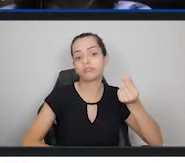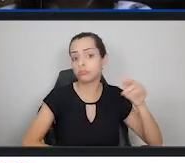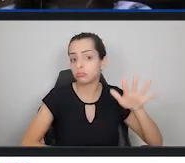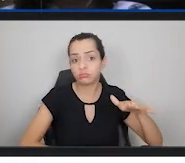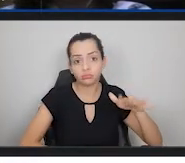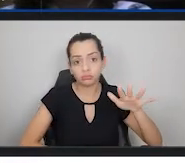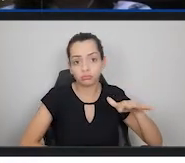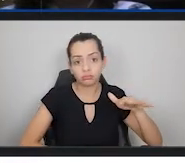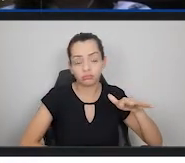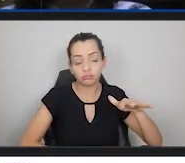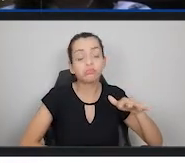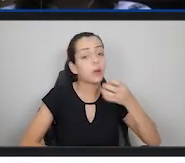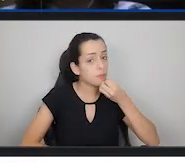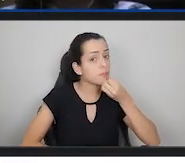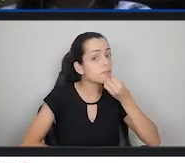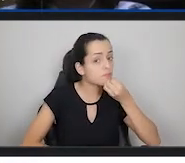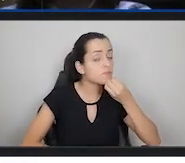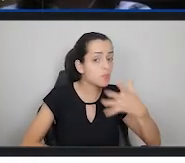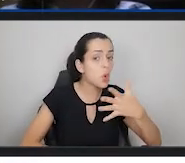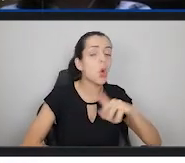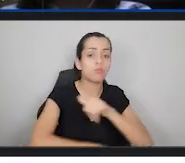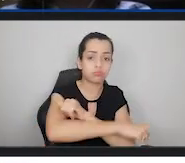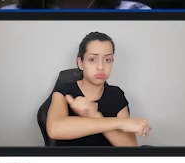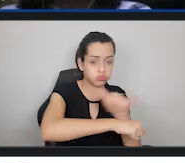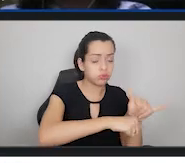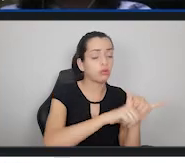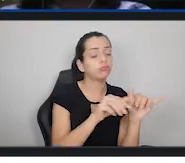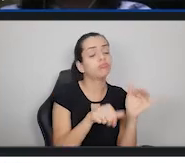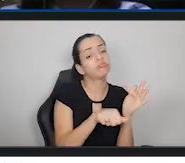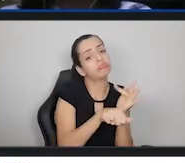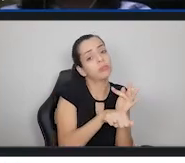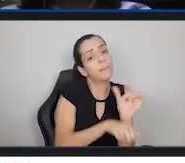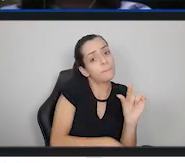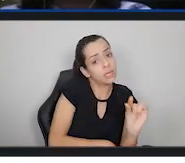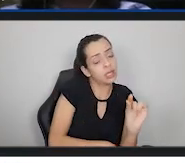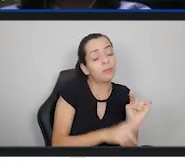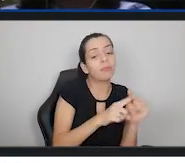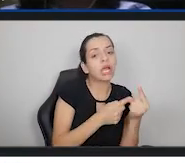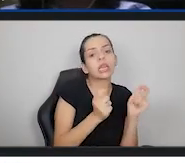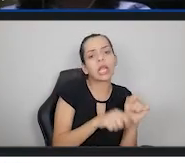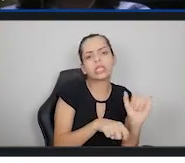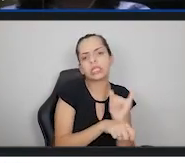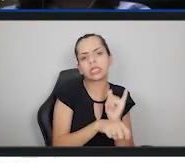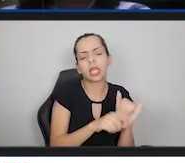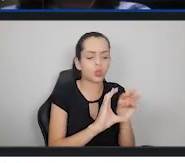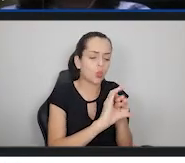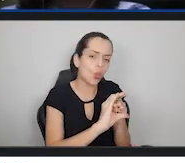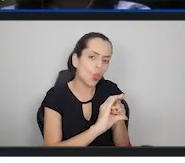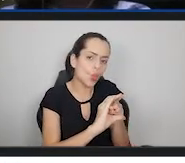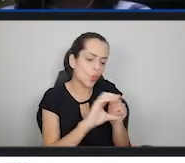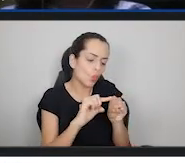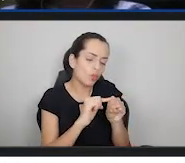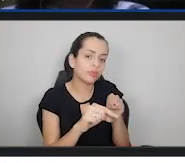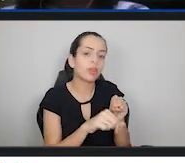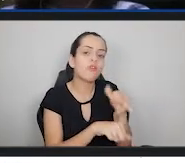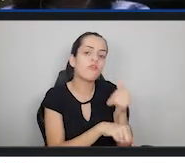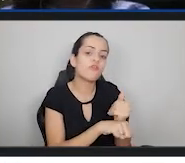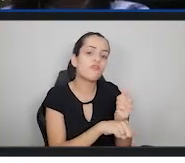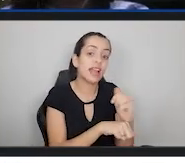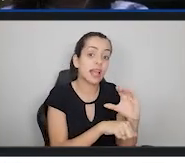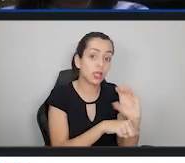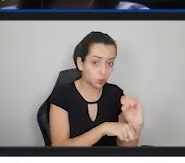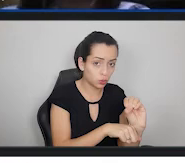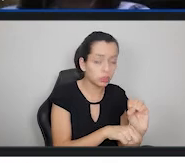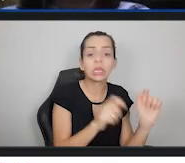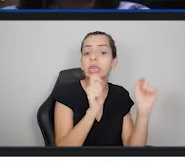ou LTs, as linhas de transmissão, elas usam alumínio por uma questão de custo. É um bom condutor, tem